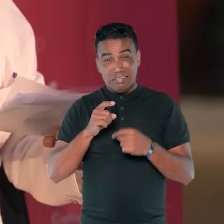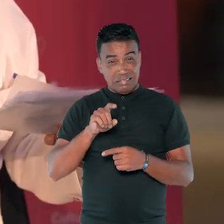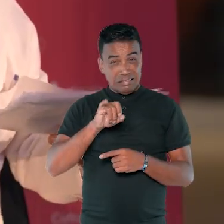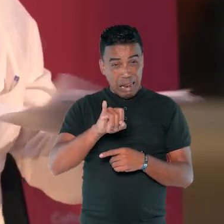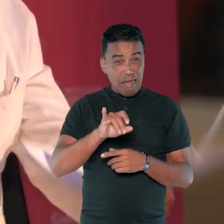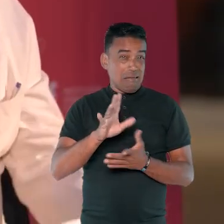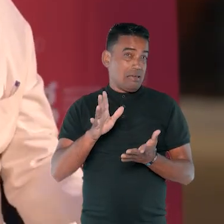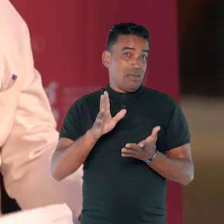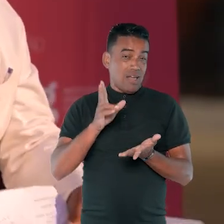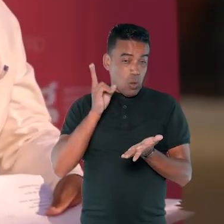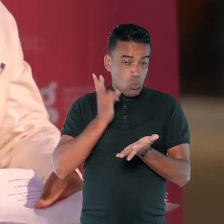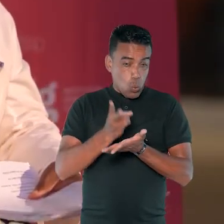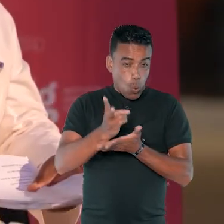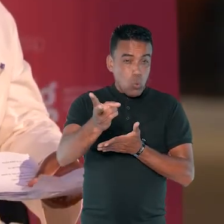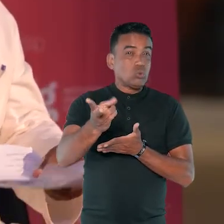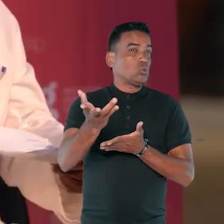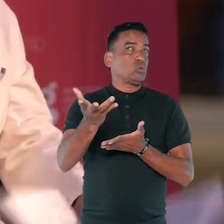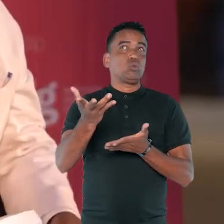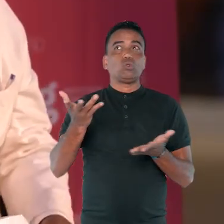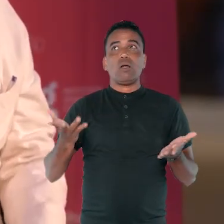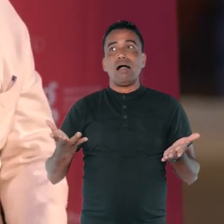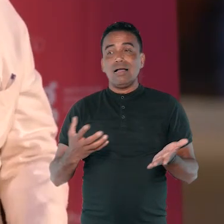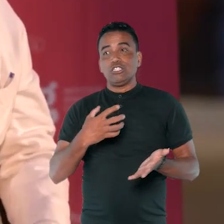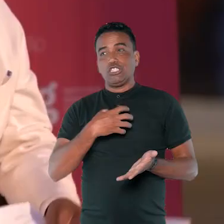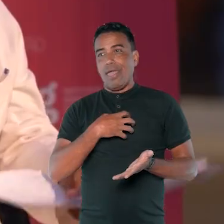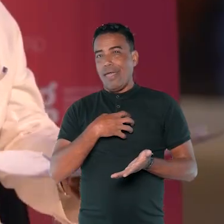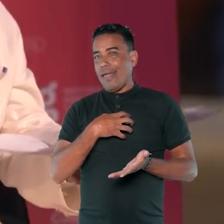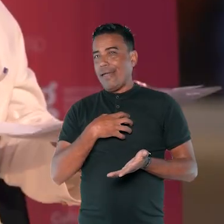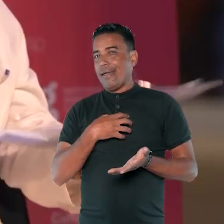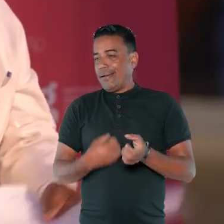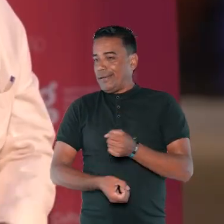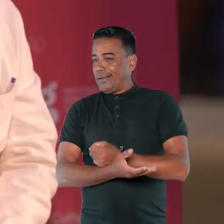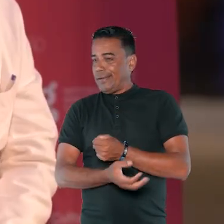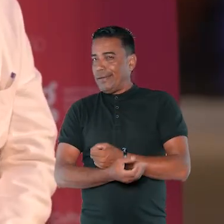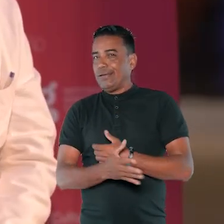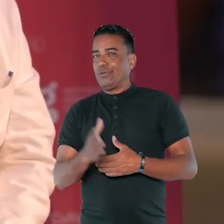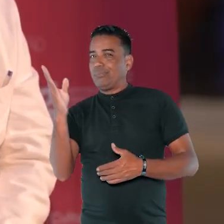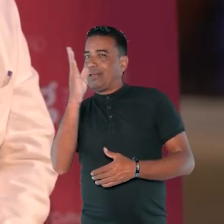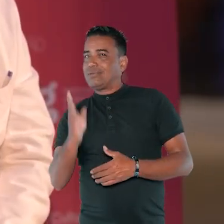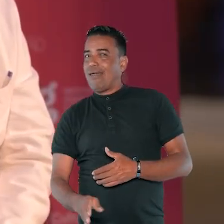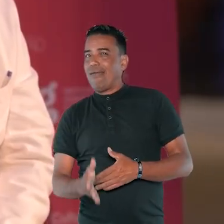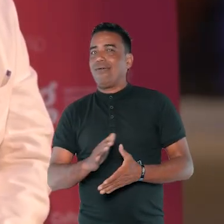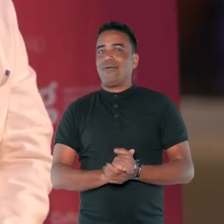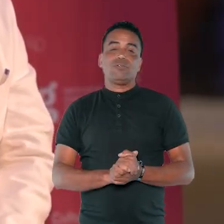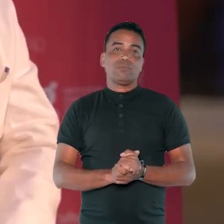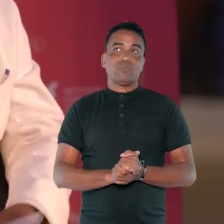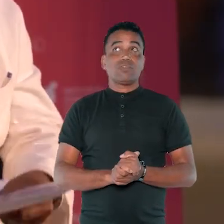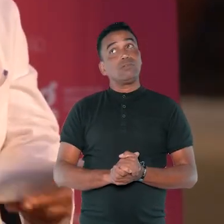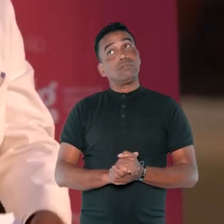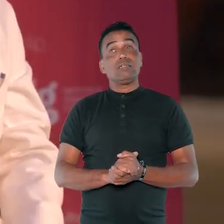vamos continuar com o jeitinho brasileiro? Será que nós, em algum momento,